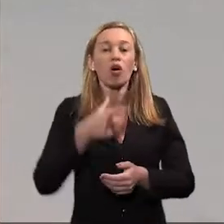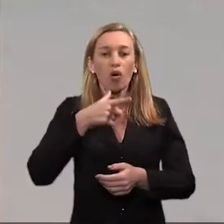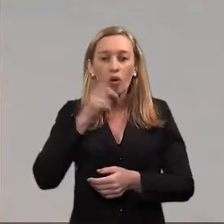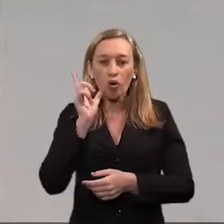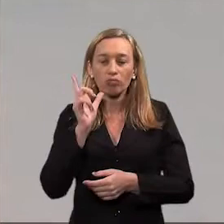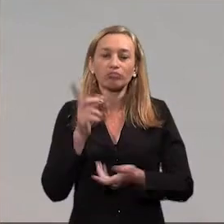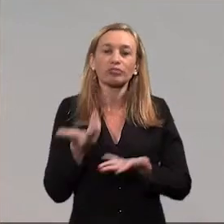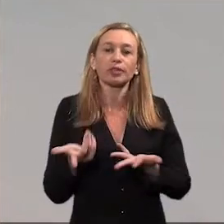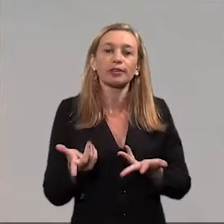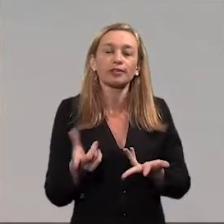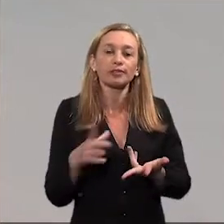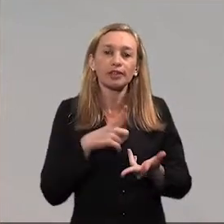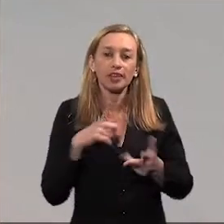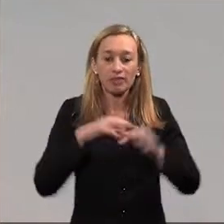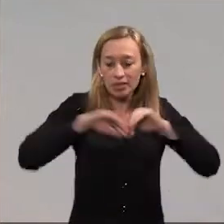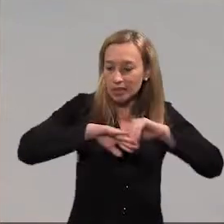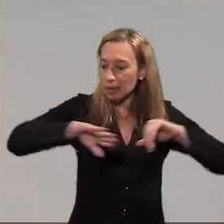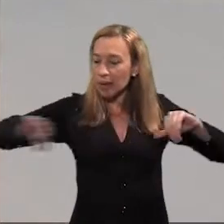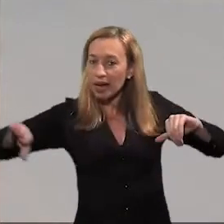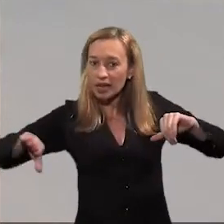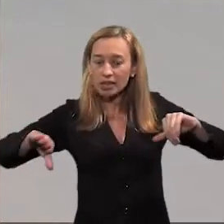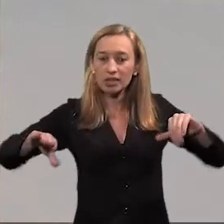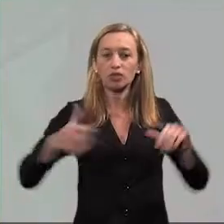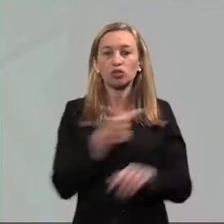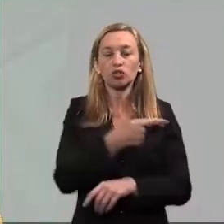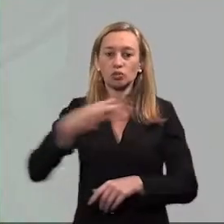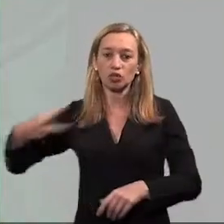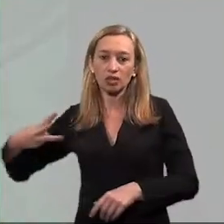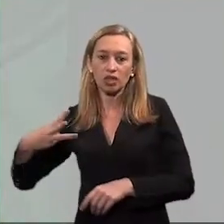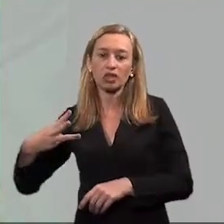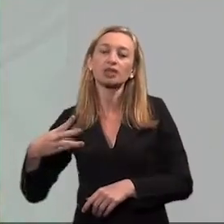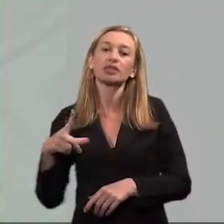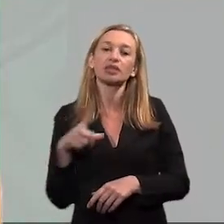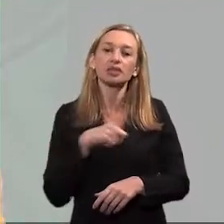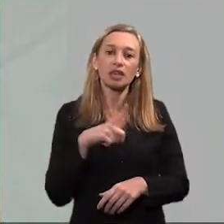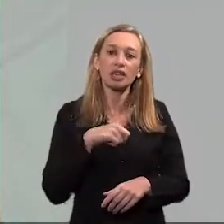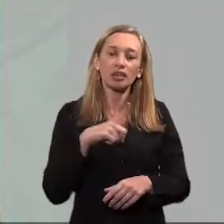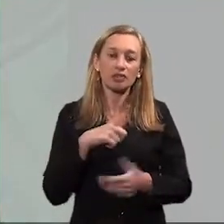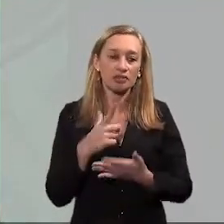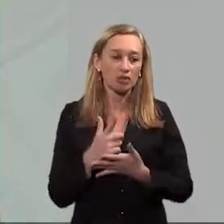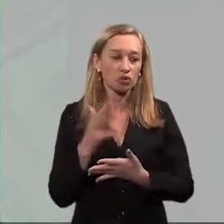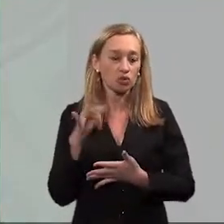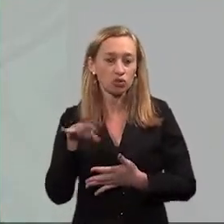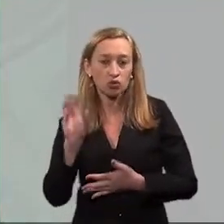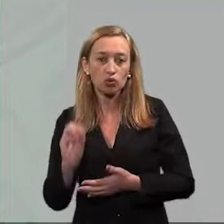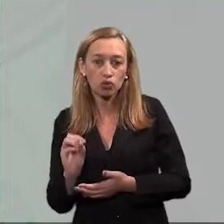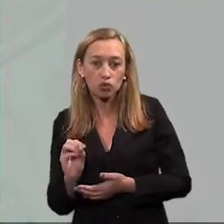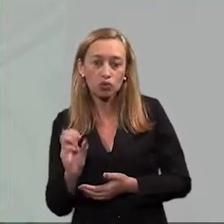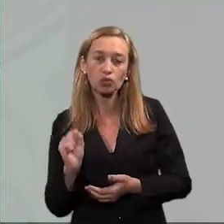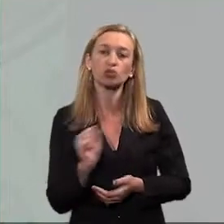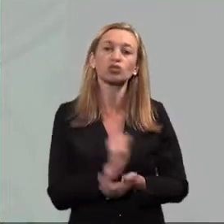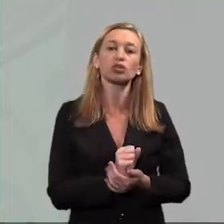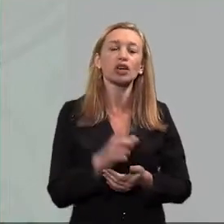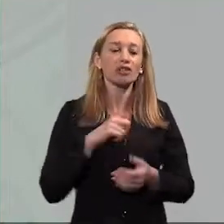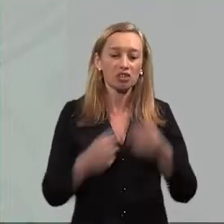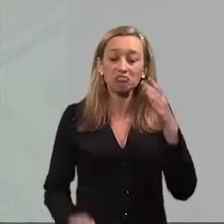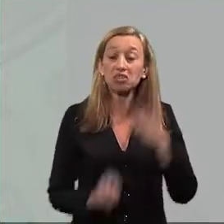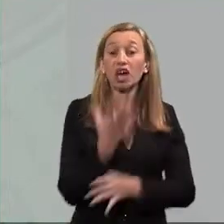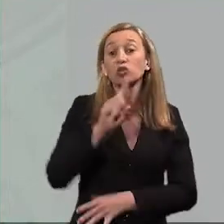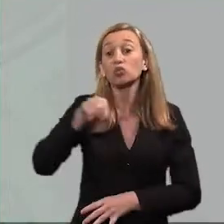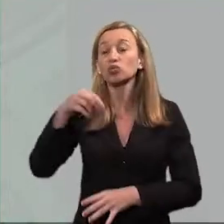CPI, foi falado sobre a separação que a partir de 2013 houve nos fundos. Foi criado um novo